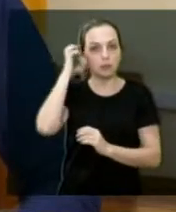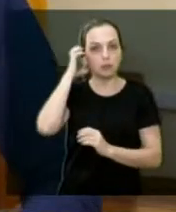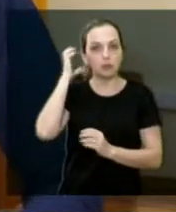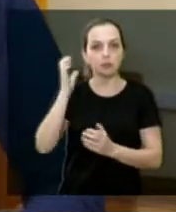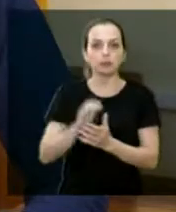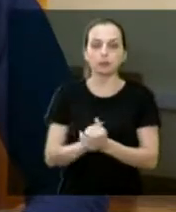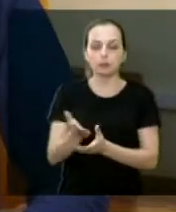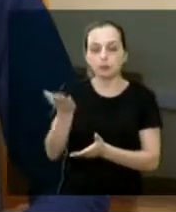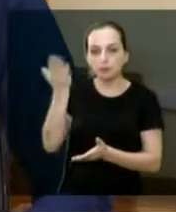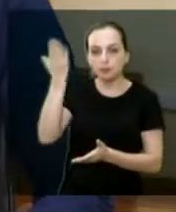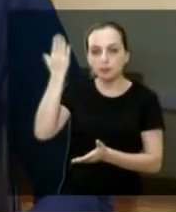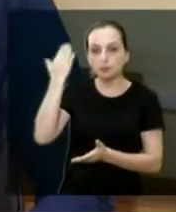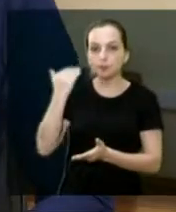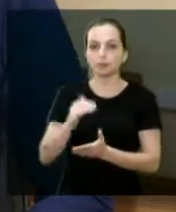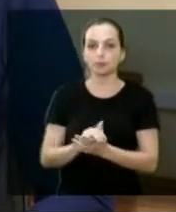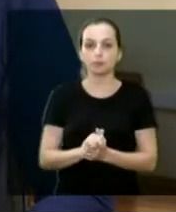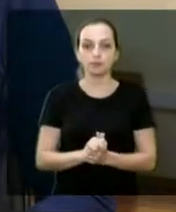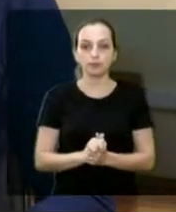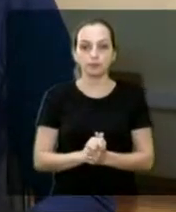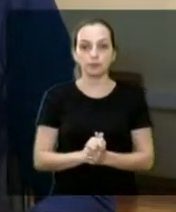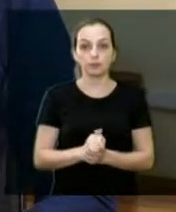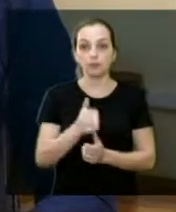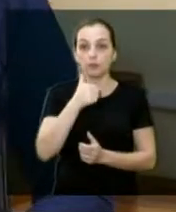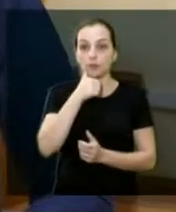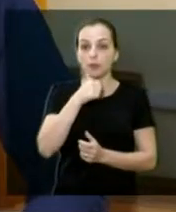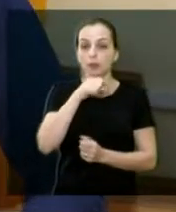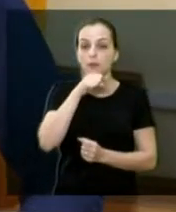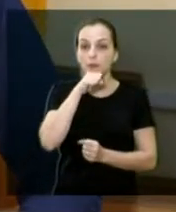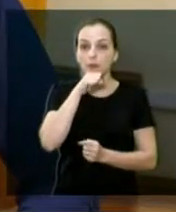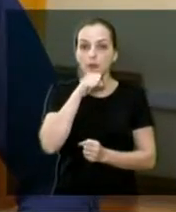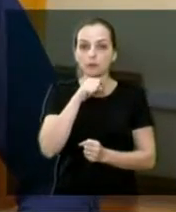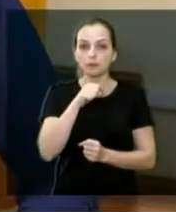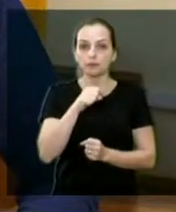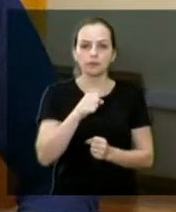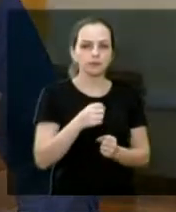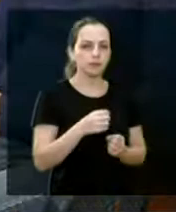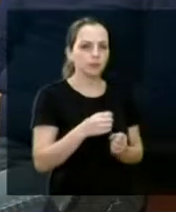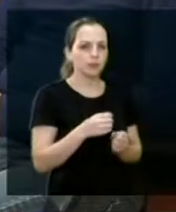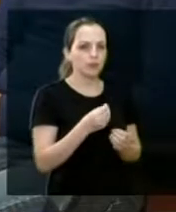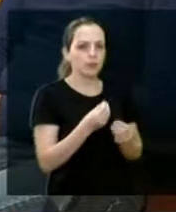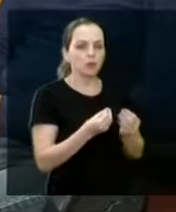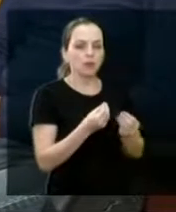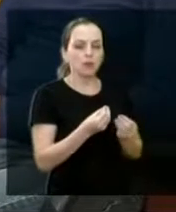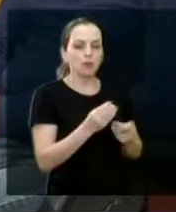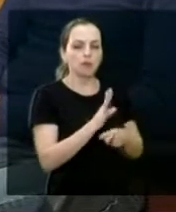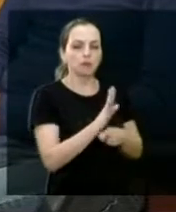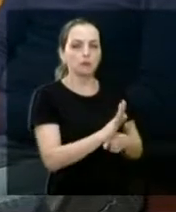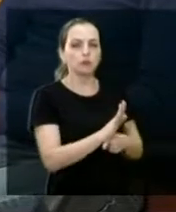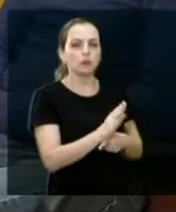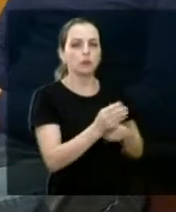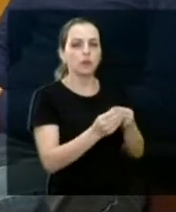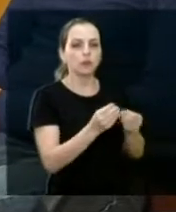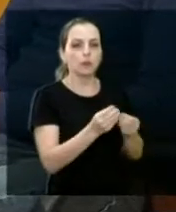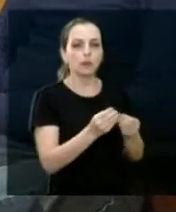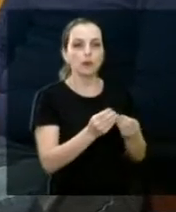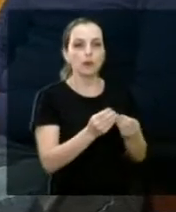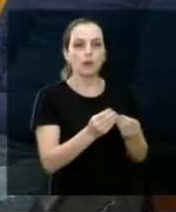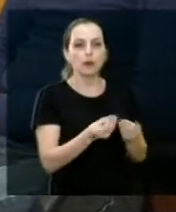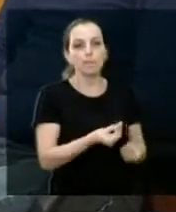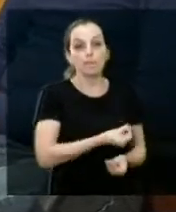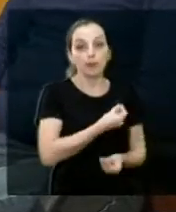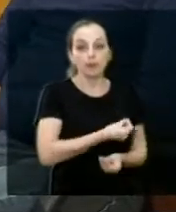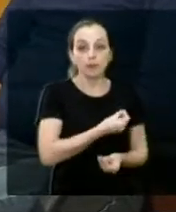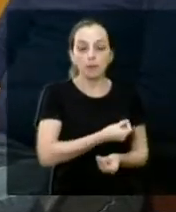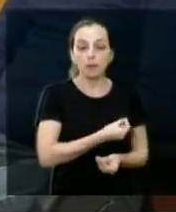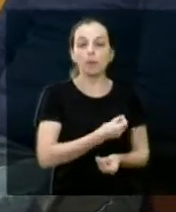atrás. É. E meu pai, infelizmente... O Araquém, você falou do Araquém, ele ajudou Araquém, a escrever, ele participou